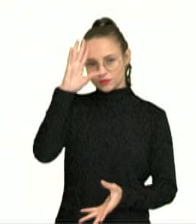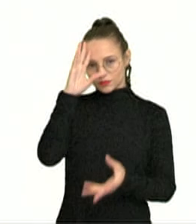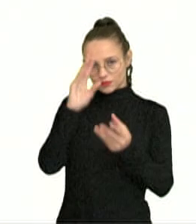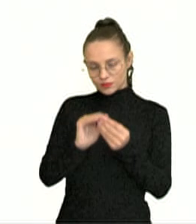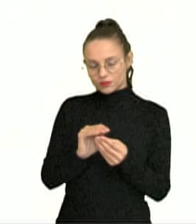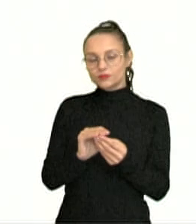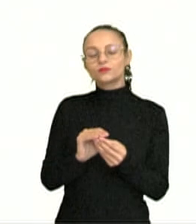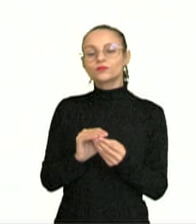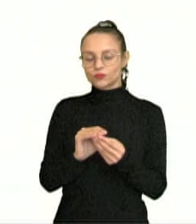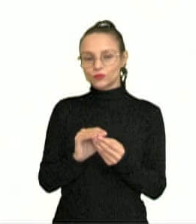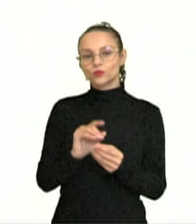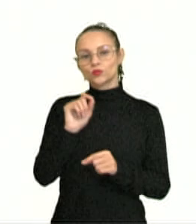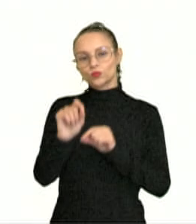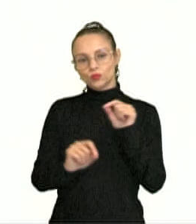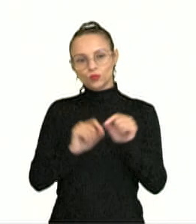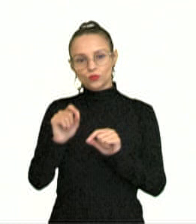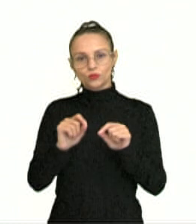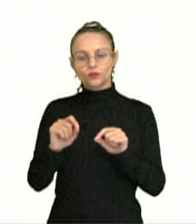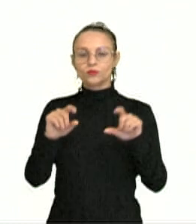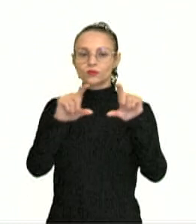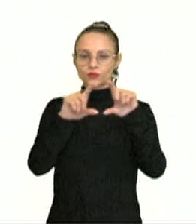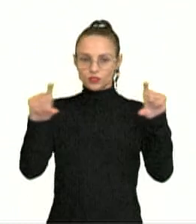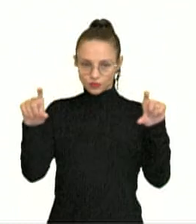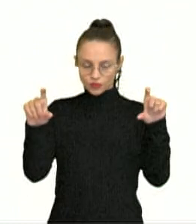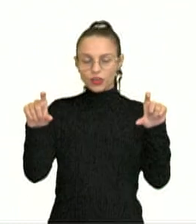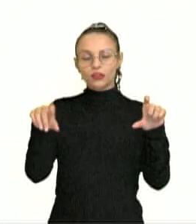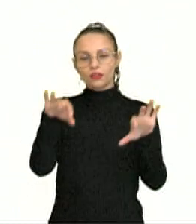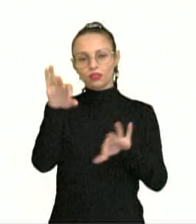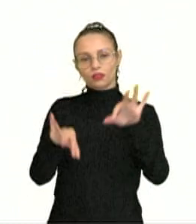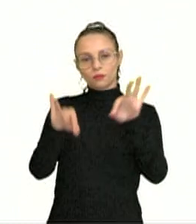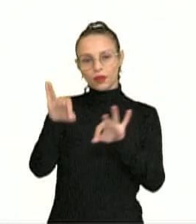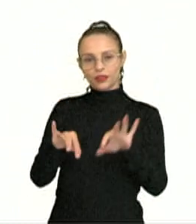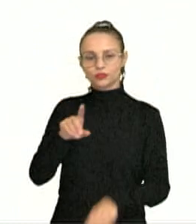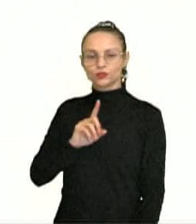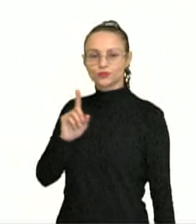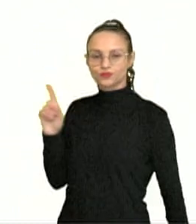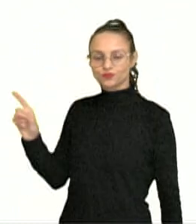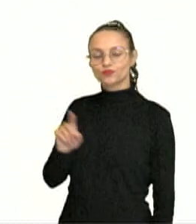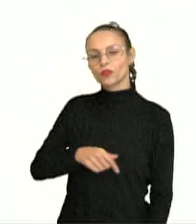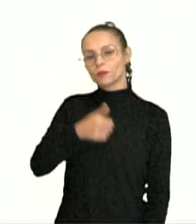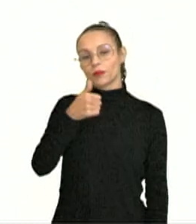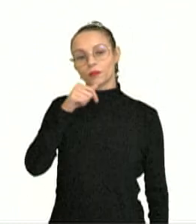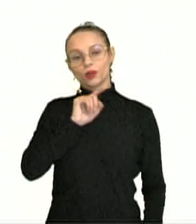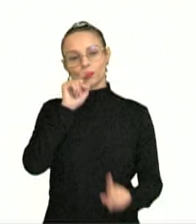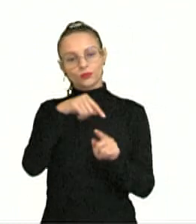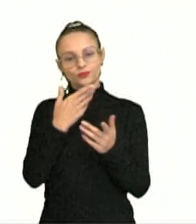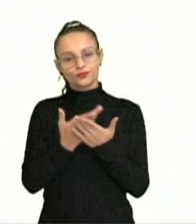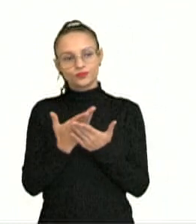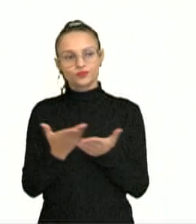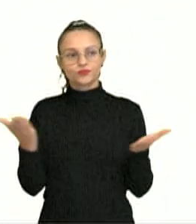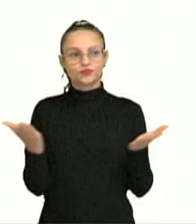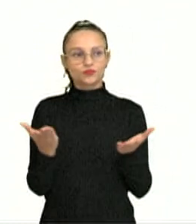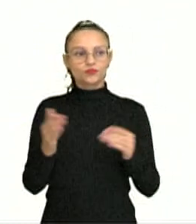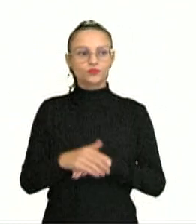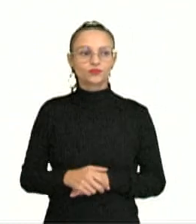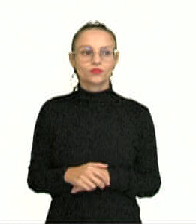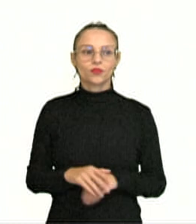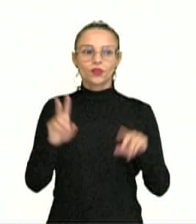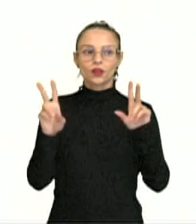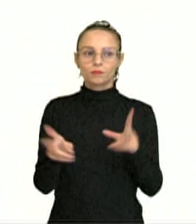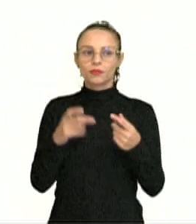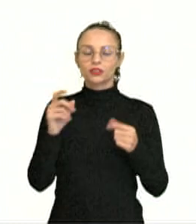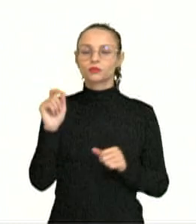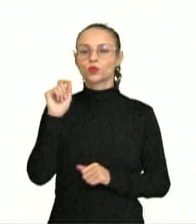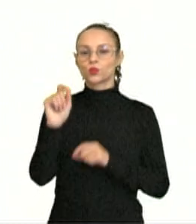fragmento da peça Eles Não Usam Black Tie, do Gianfrancesco Guarnieri, é o primeiro objetivo da aula de hoje. Reconhecer